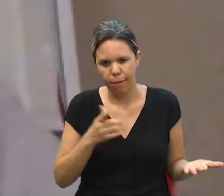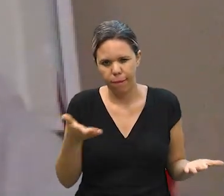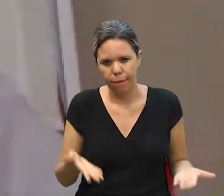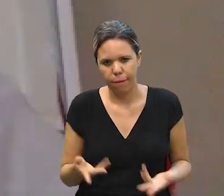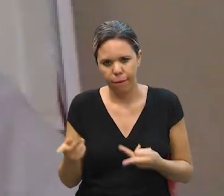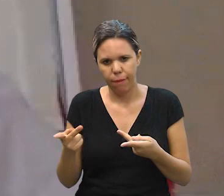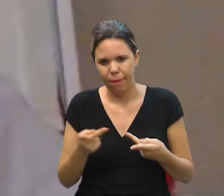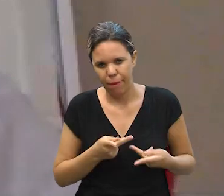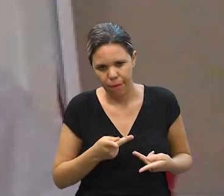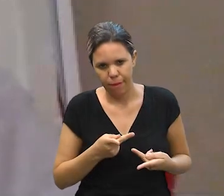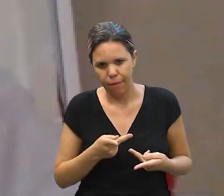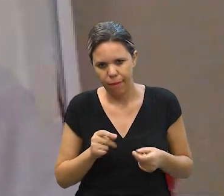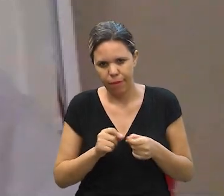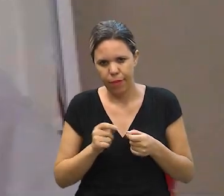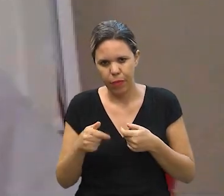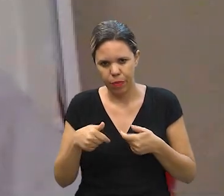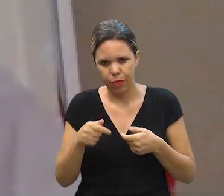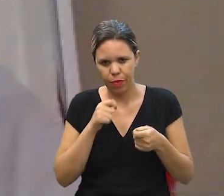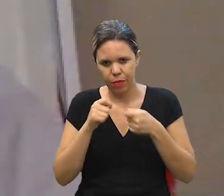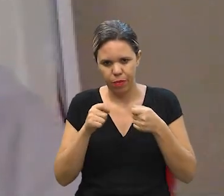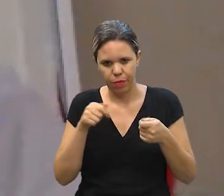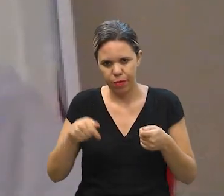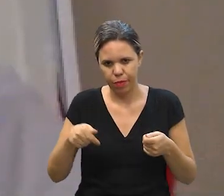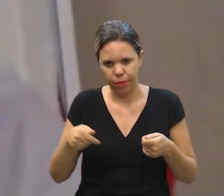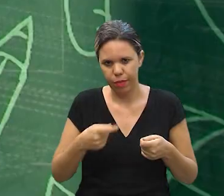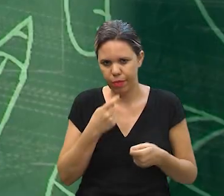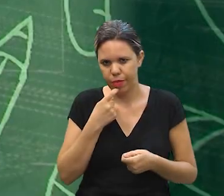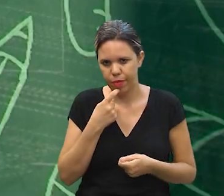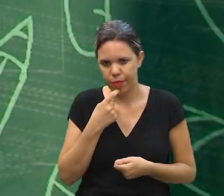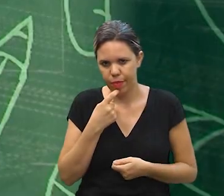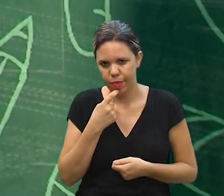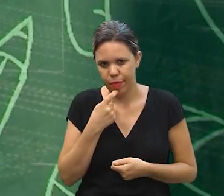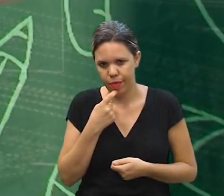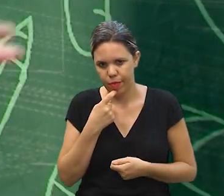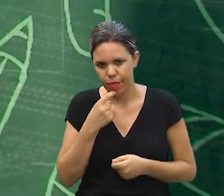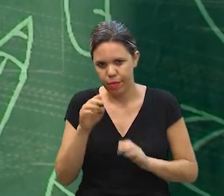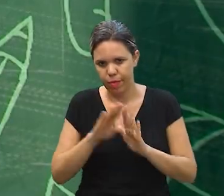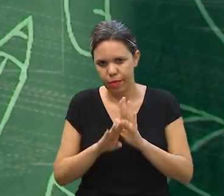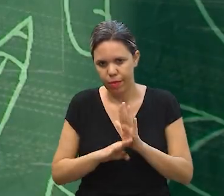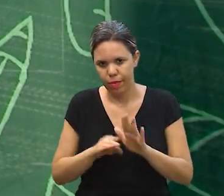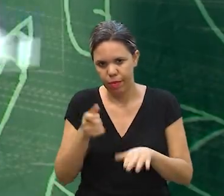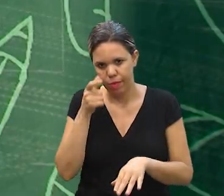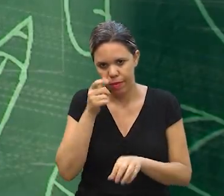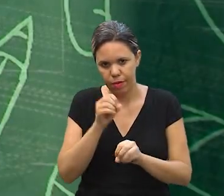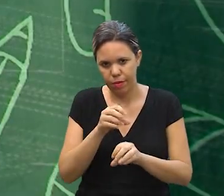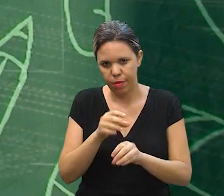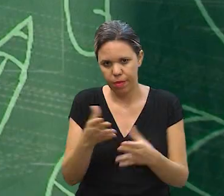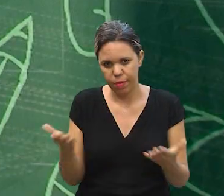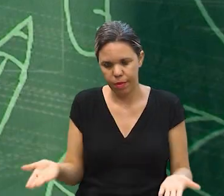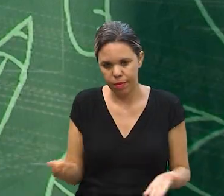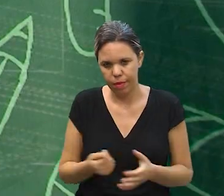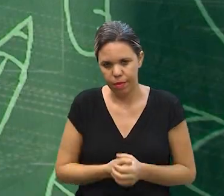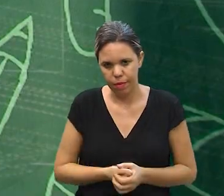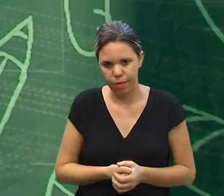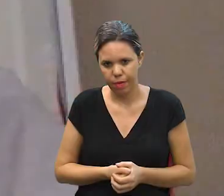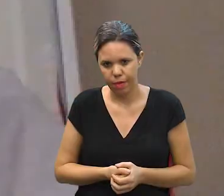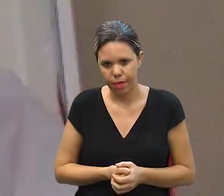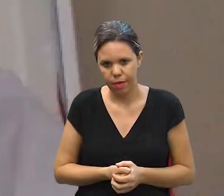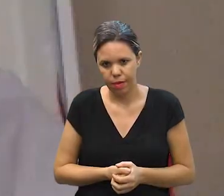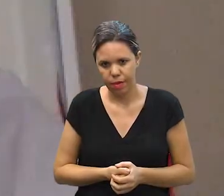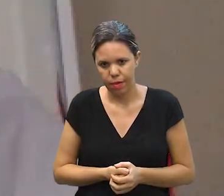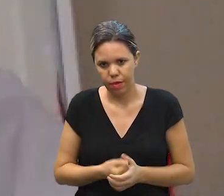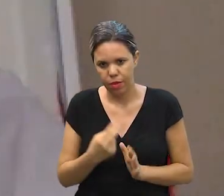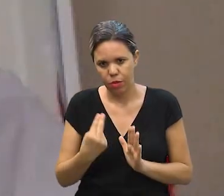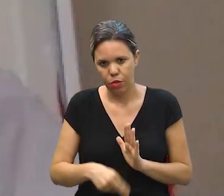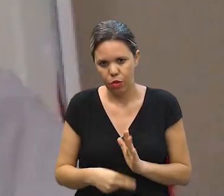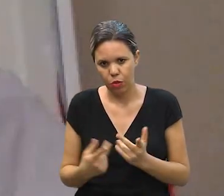terem nos convidado para essa entrevista aqui em Campinas. É o quadro De Olho na Educação.